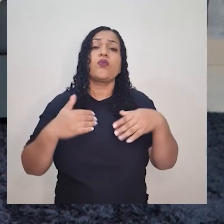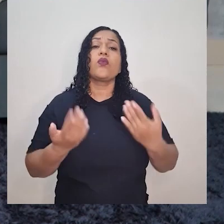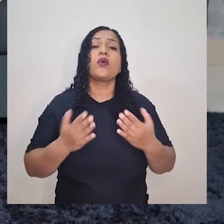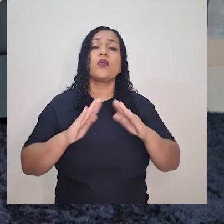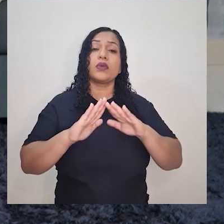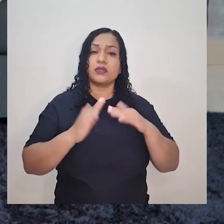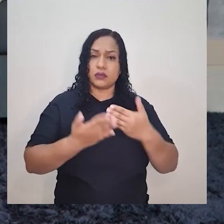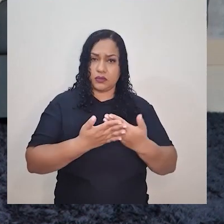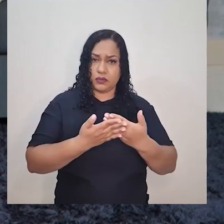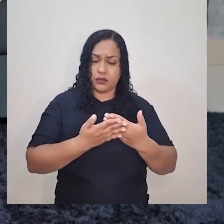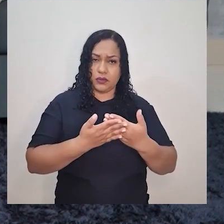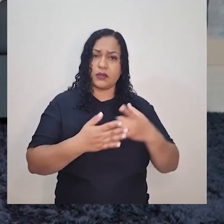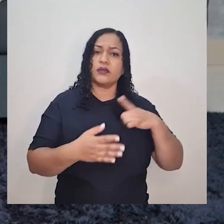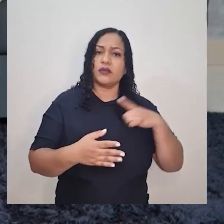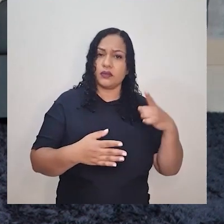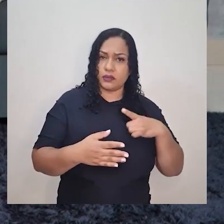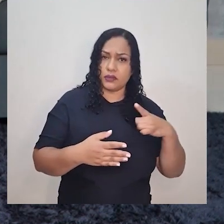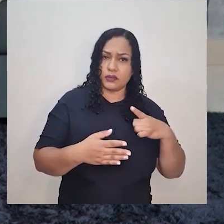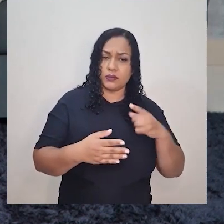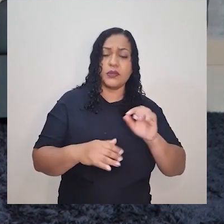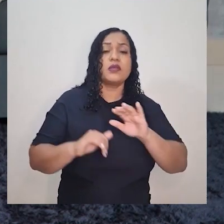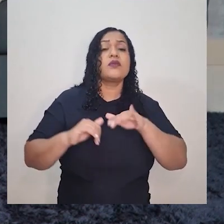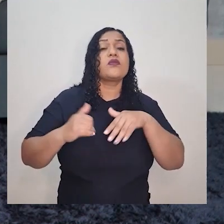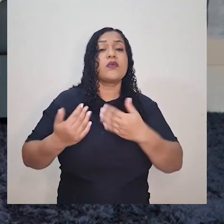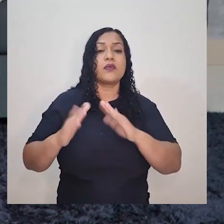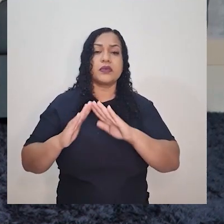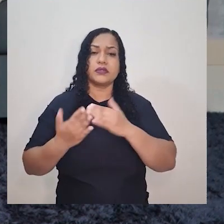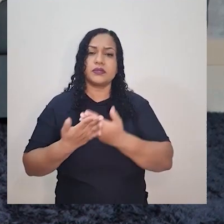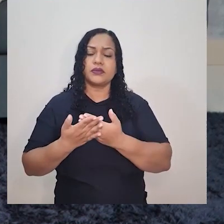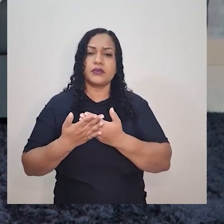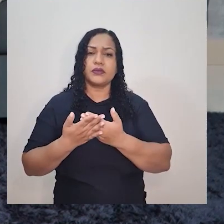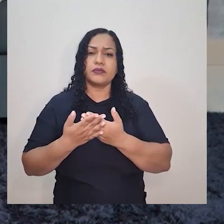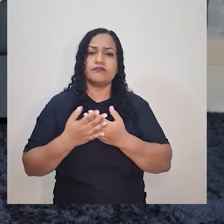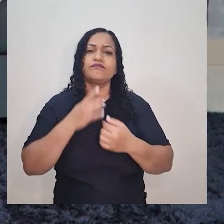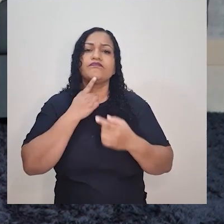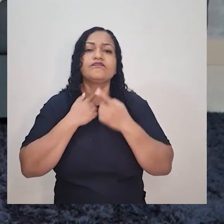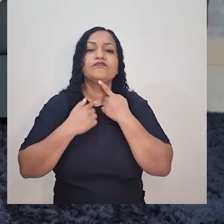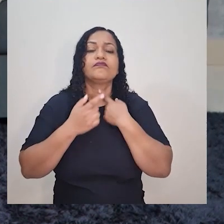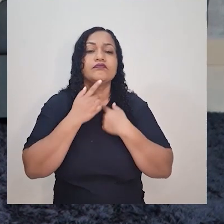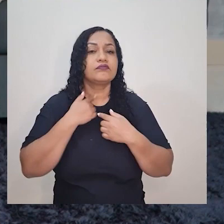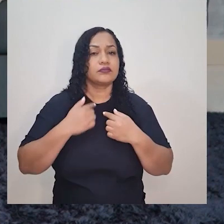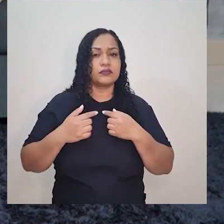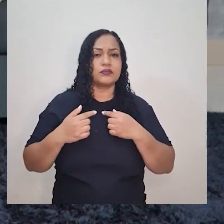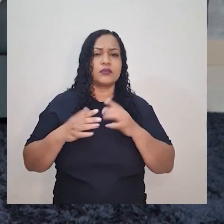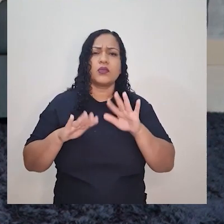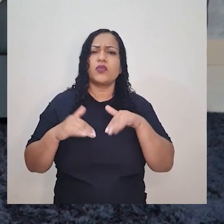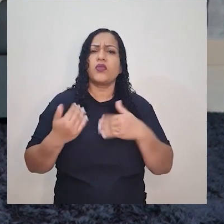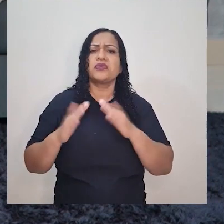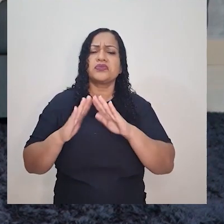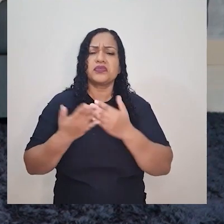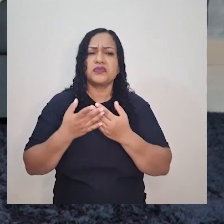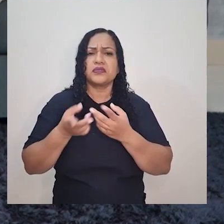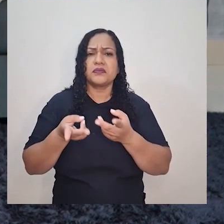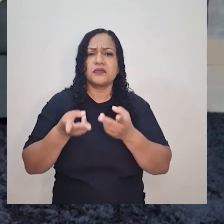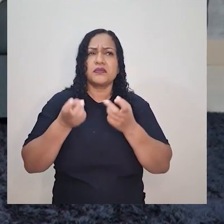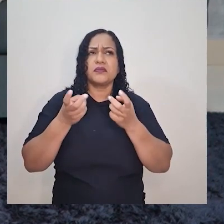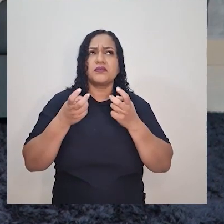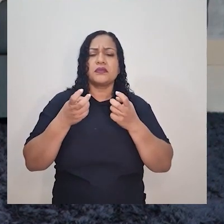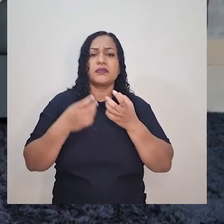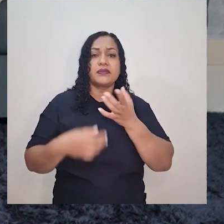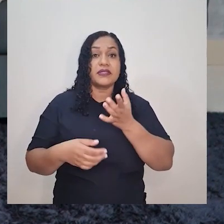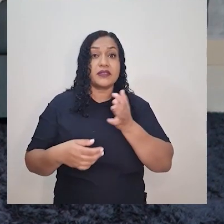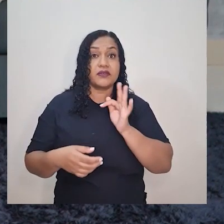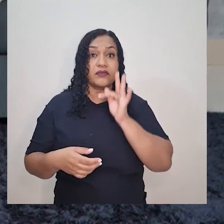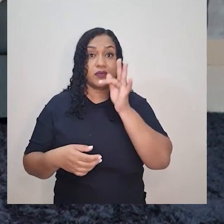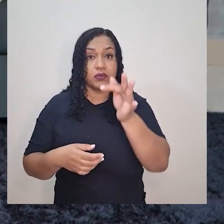nós temos e qual é a escola que nós queremos? Qual é a escola que você visualiza e qual é a escola que nós